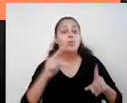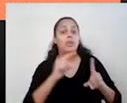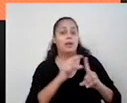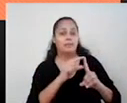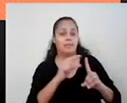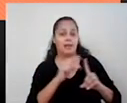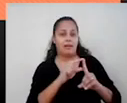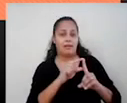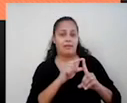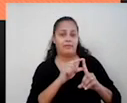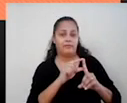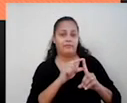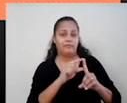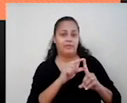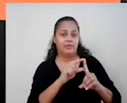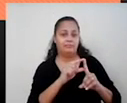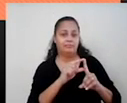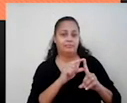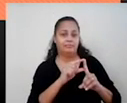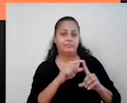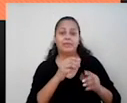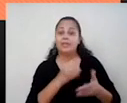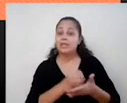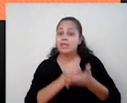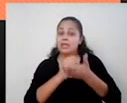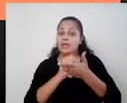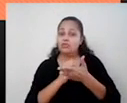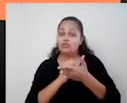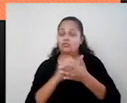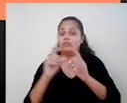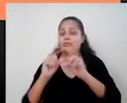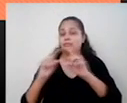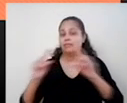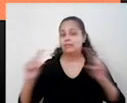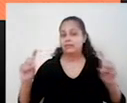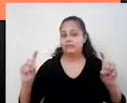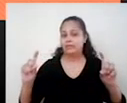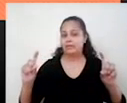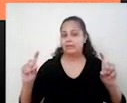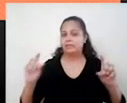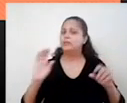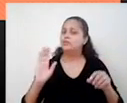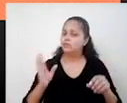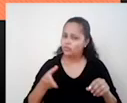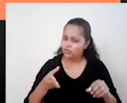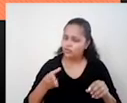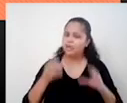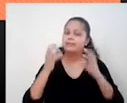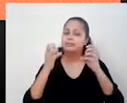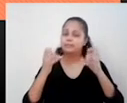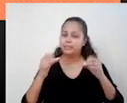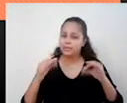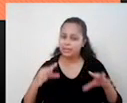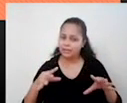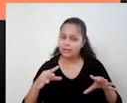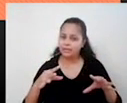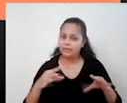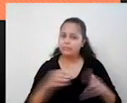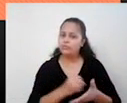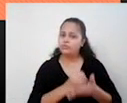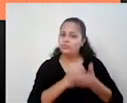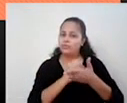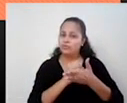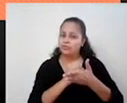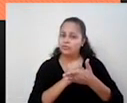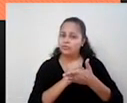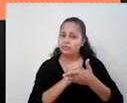outra palavra. E ele é acessório na frase. Nós já falamos sobre o que é acessório. Existem